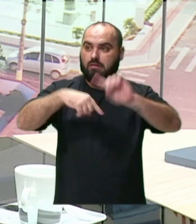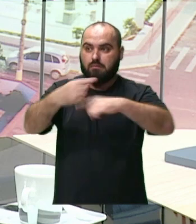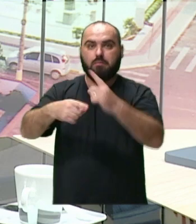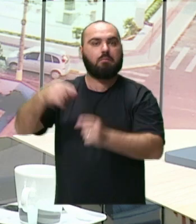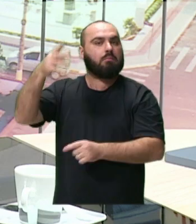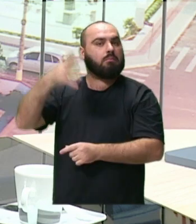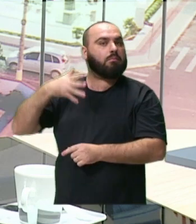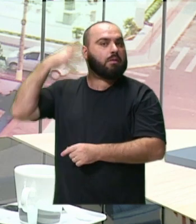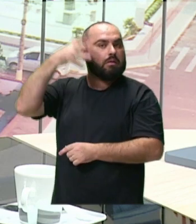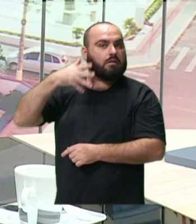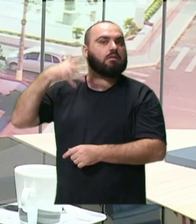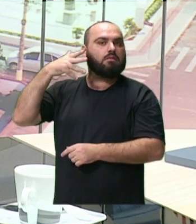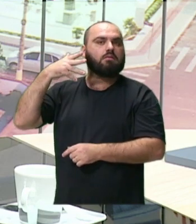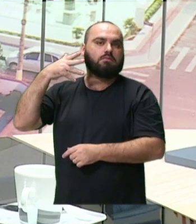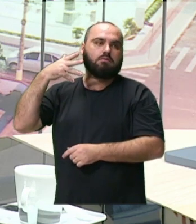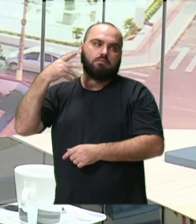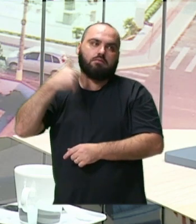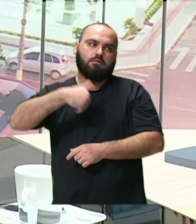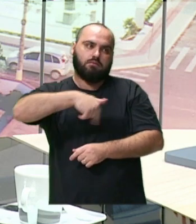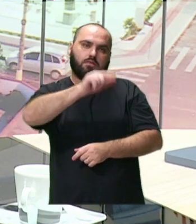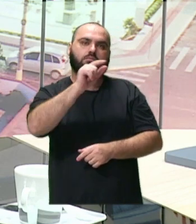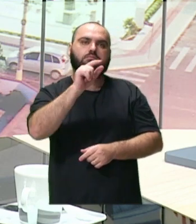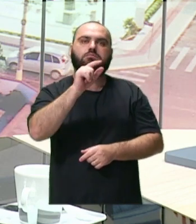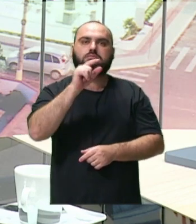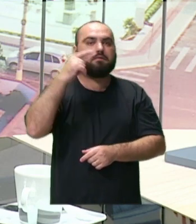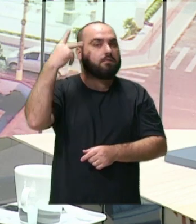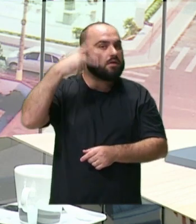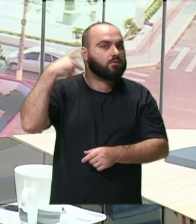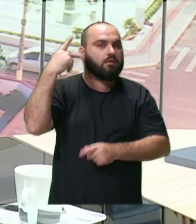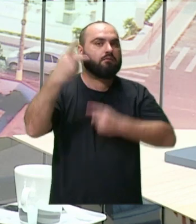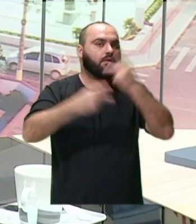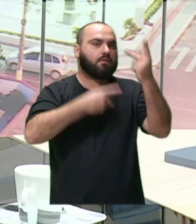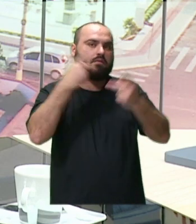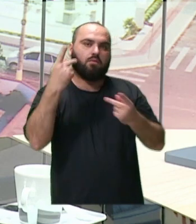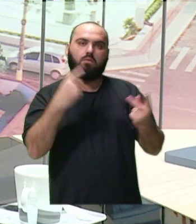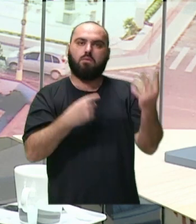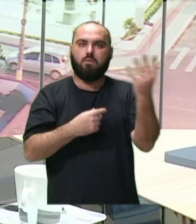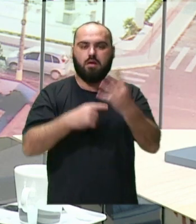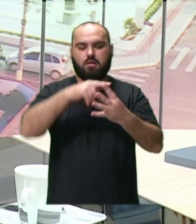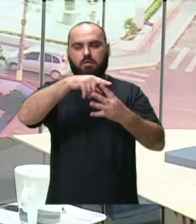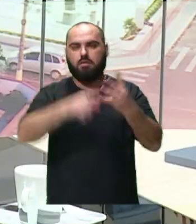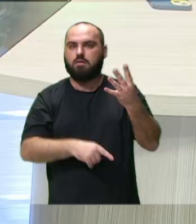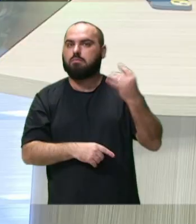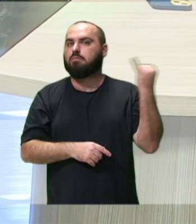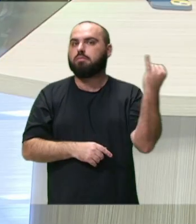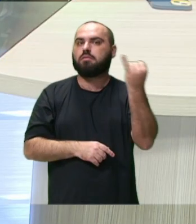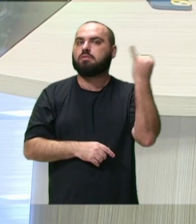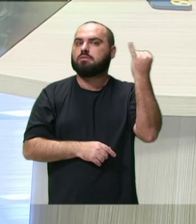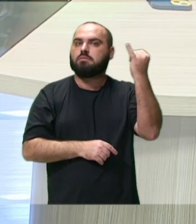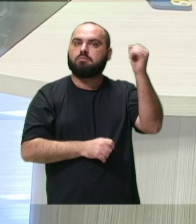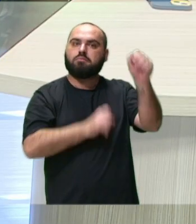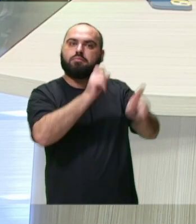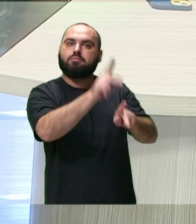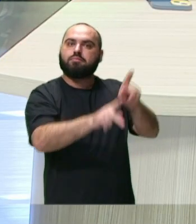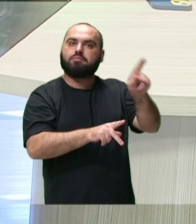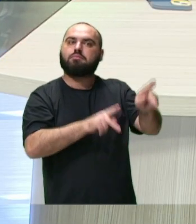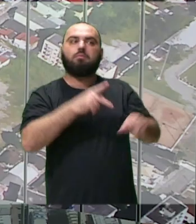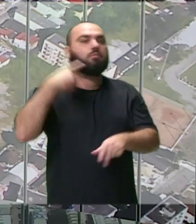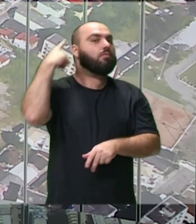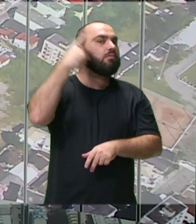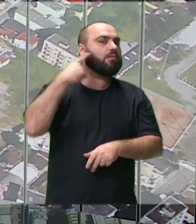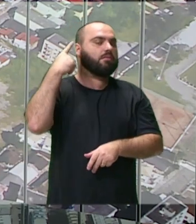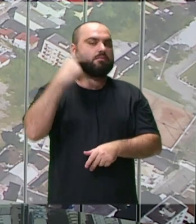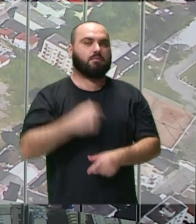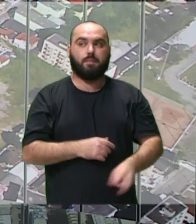onde nós vamos revezar as vereadoras, nós somos em 4, para falar da importância de política para as mulheres. Só então para reforçar,